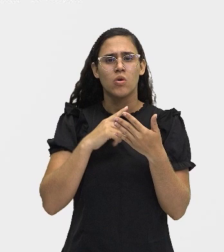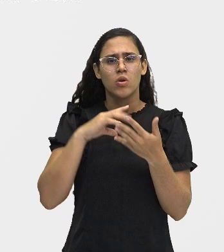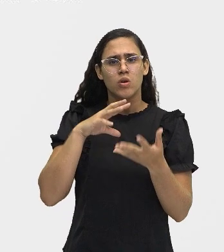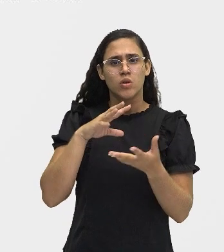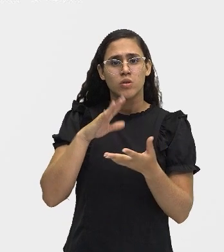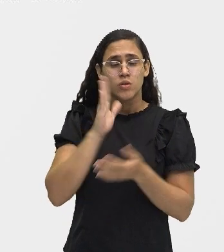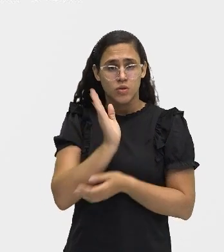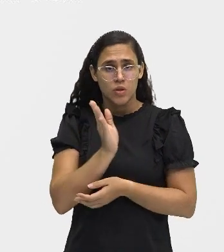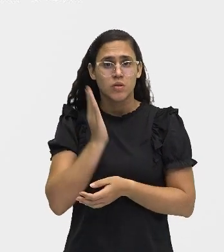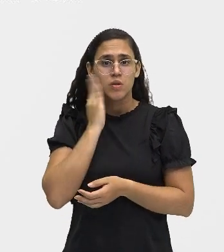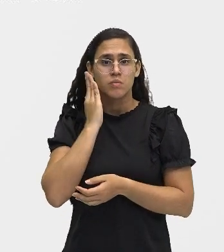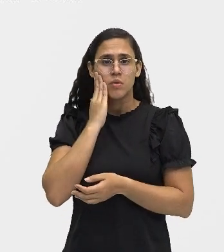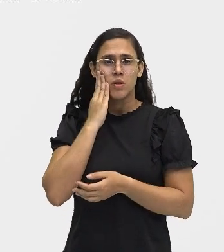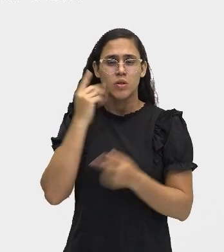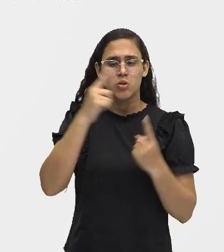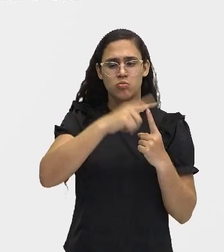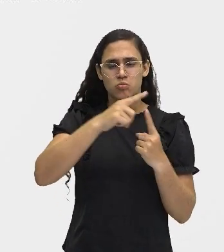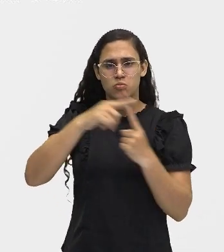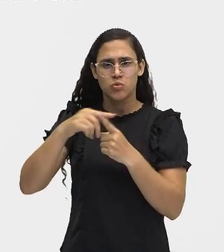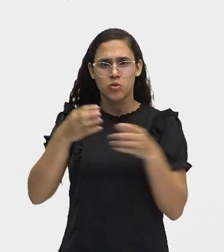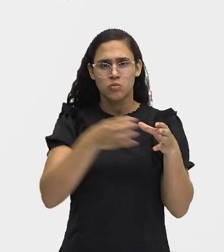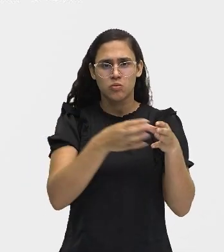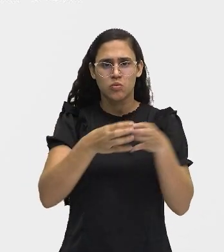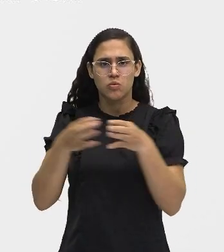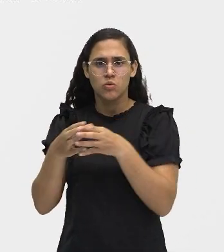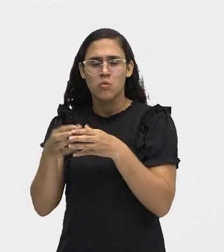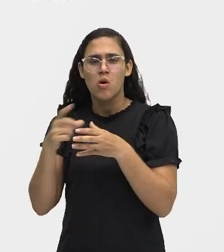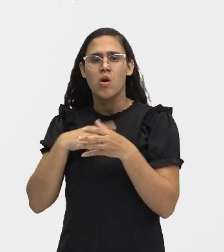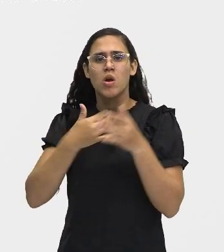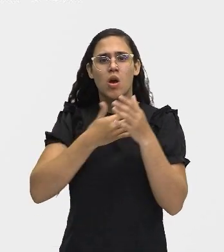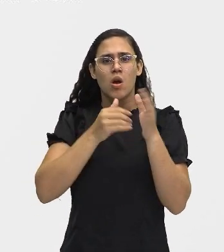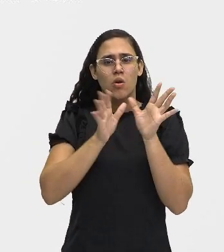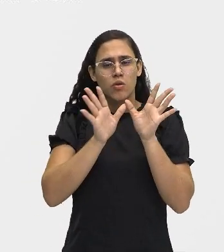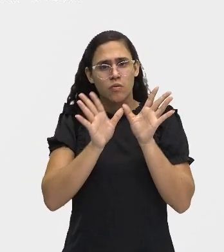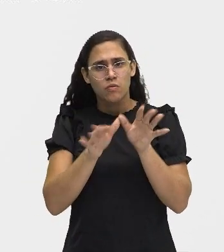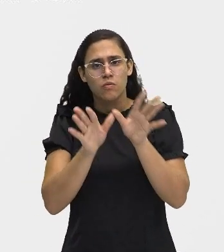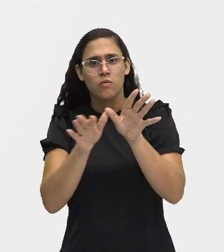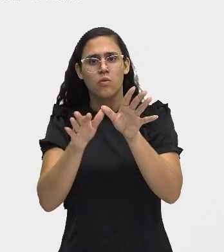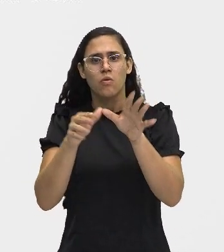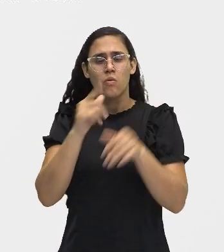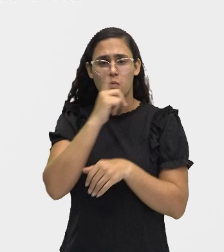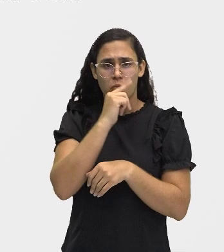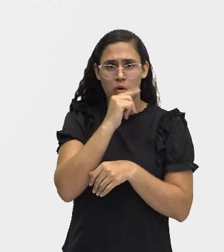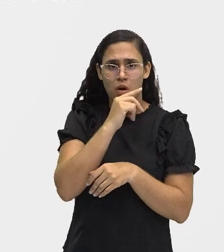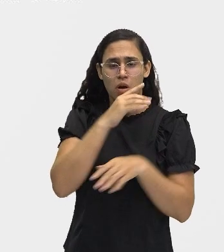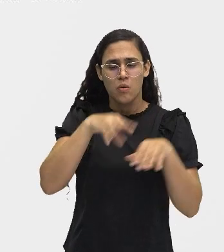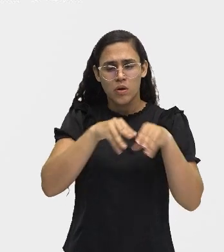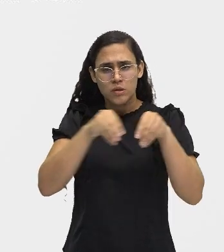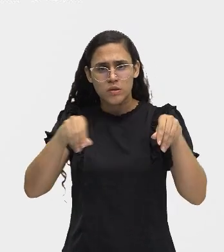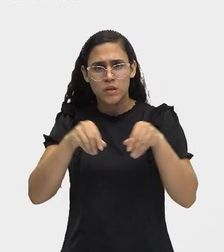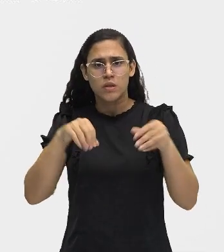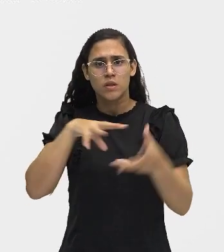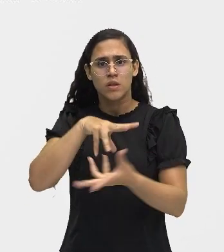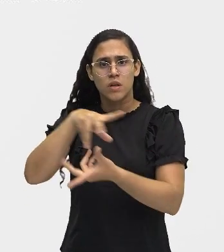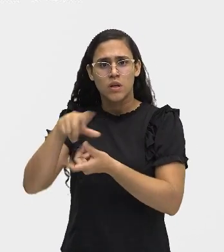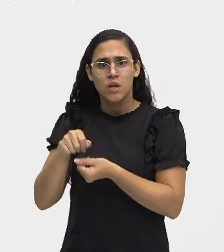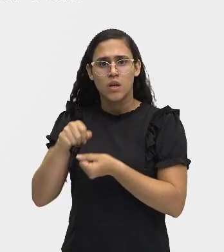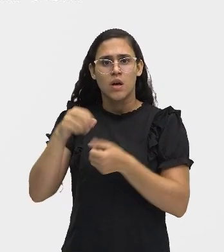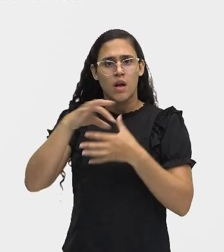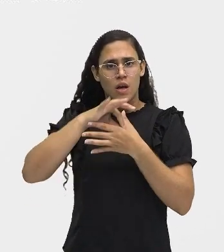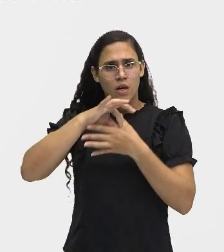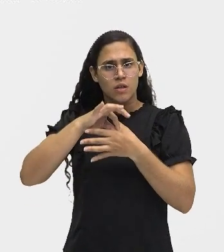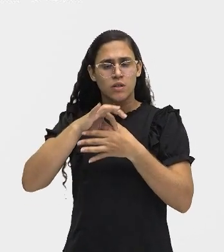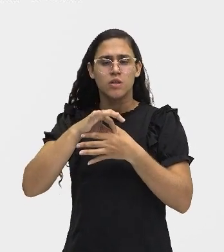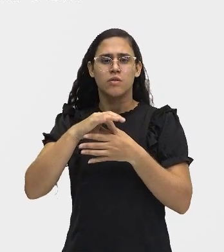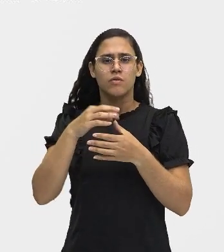vários tipos de dinossauros, né, dinossauros aquáticos que voam, né, os terrestres, herbívoros, carnívoros, né, de todo tipo,